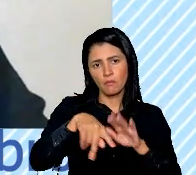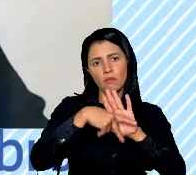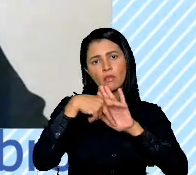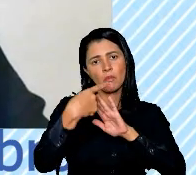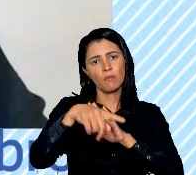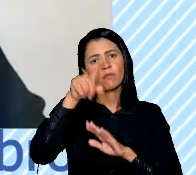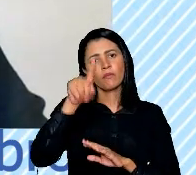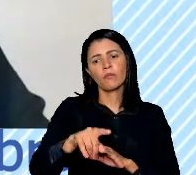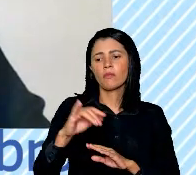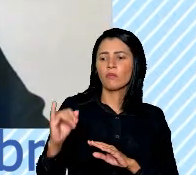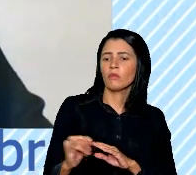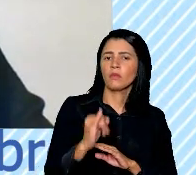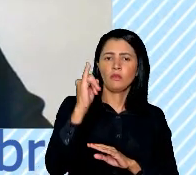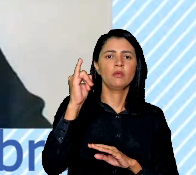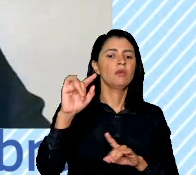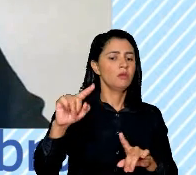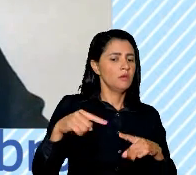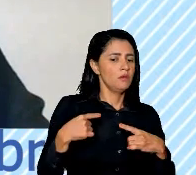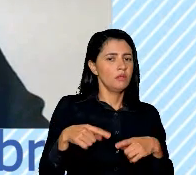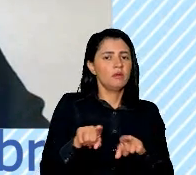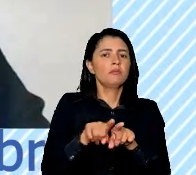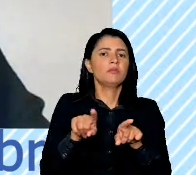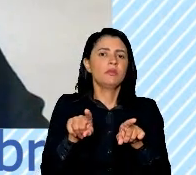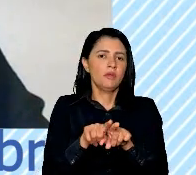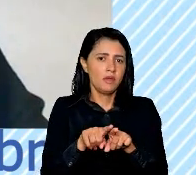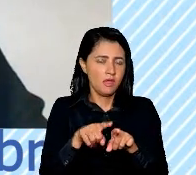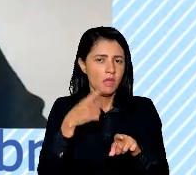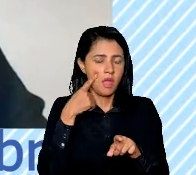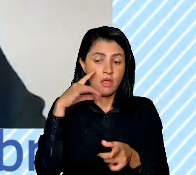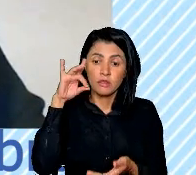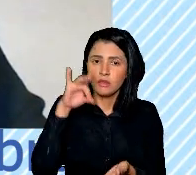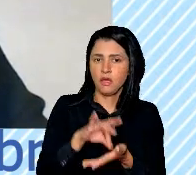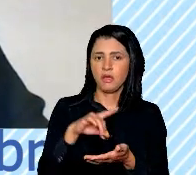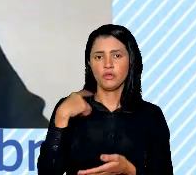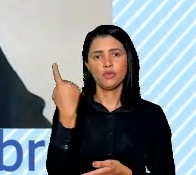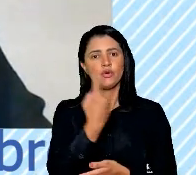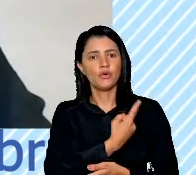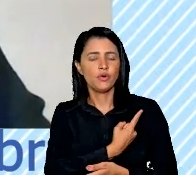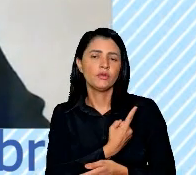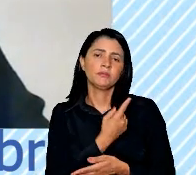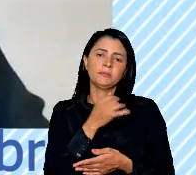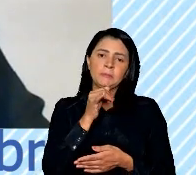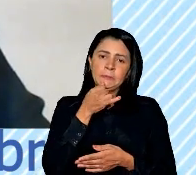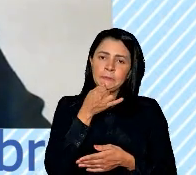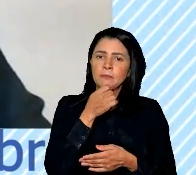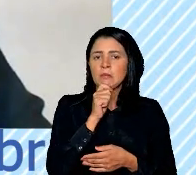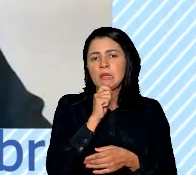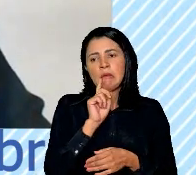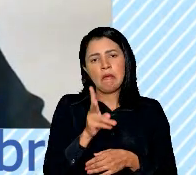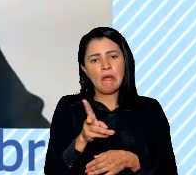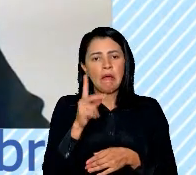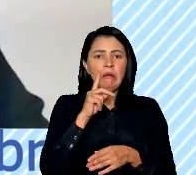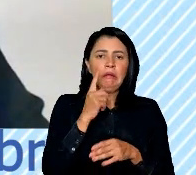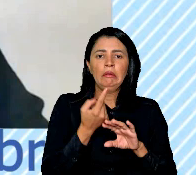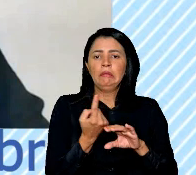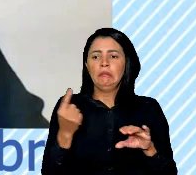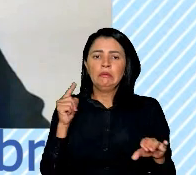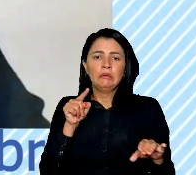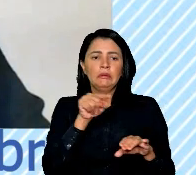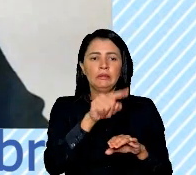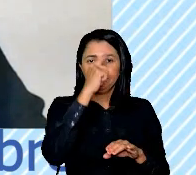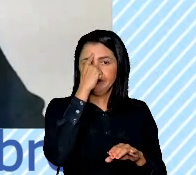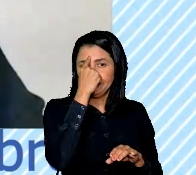importante quanto desafiadora. A nossa realidade, infelizmente, ainda se encontra dissociada desses